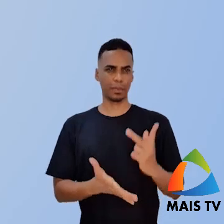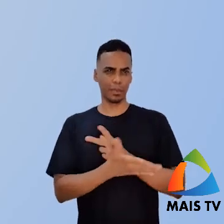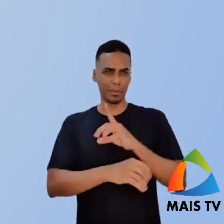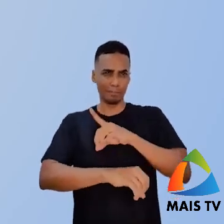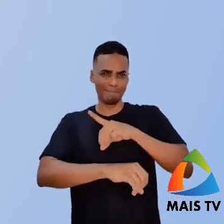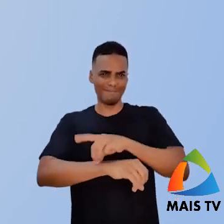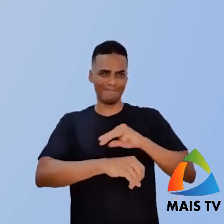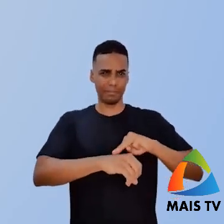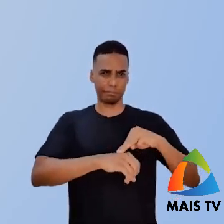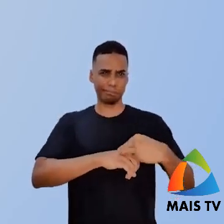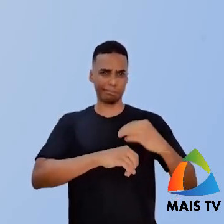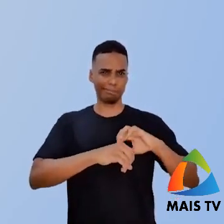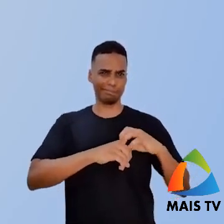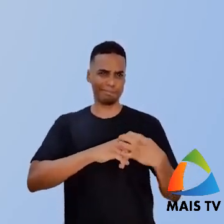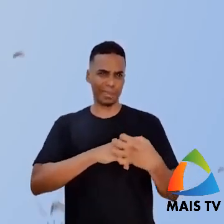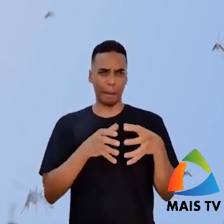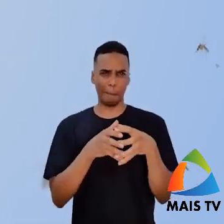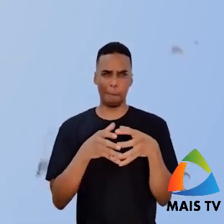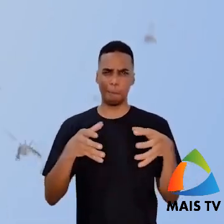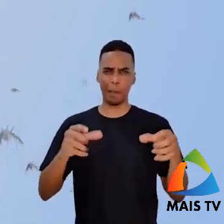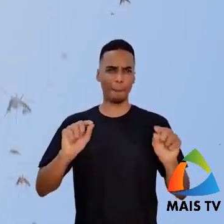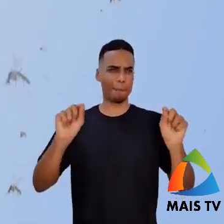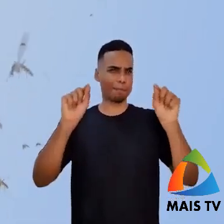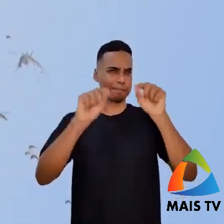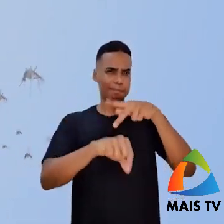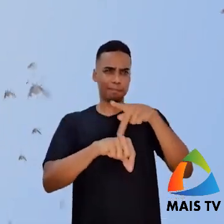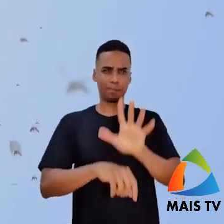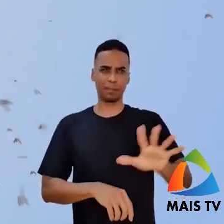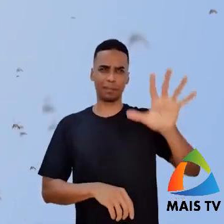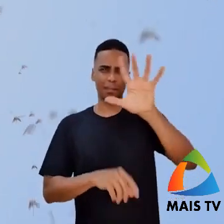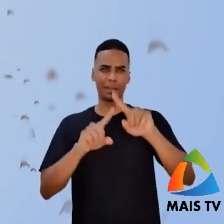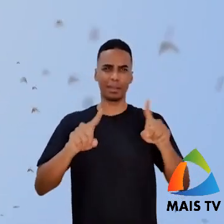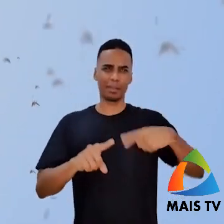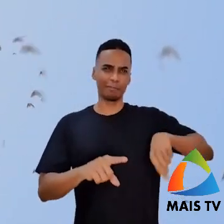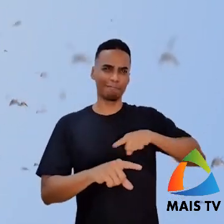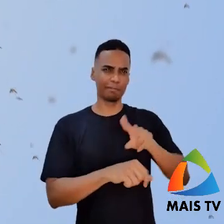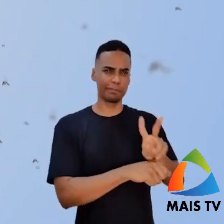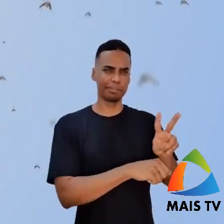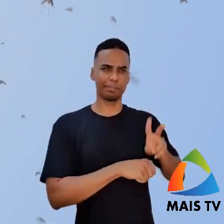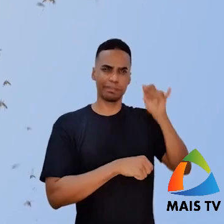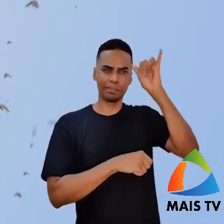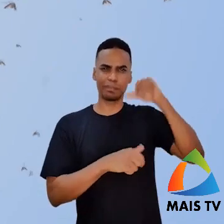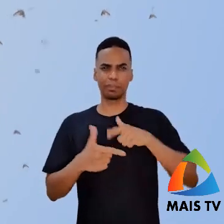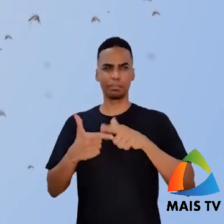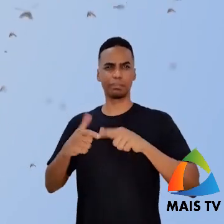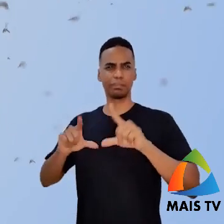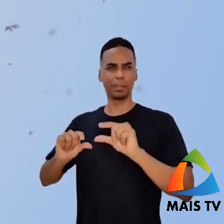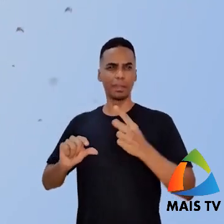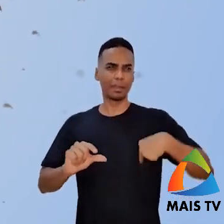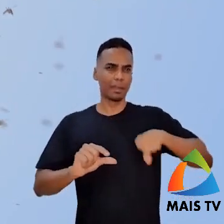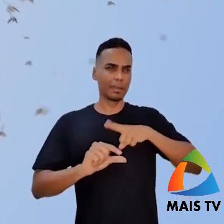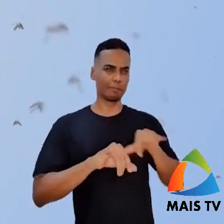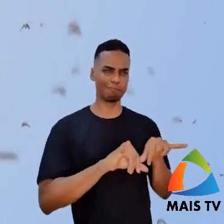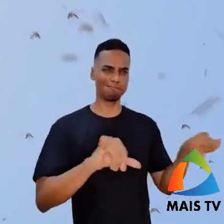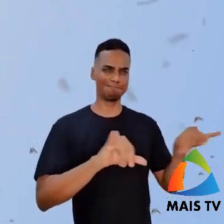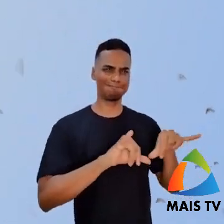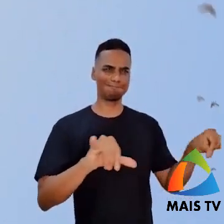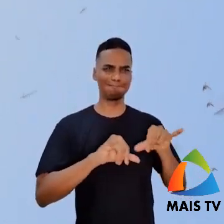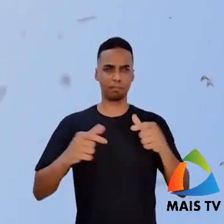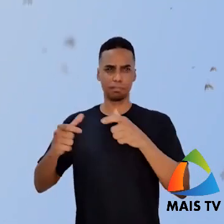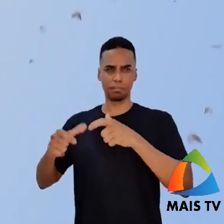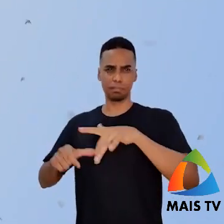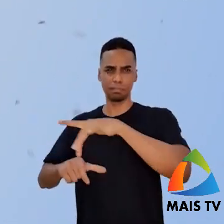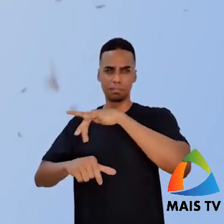Os casos de dengue, zika e chikungunya estão aumentando em todo o país. Mas quando aumentamos a prevenção, diminuímos o problema. Quando